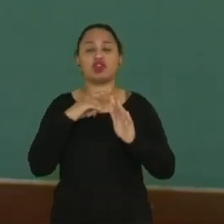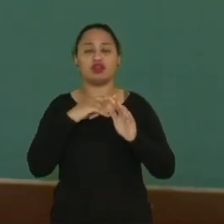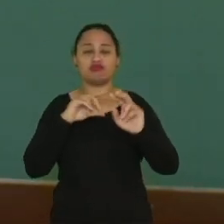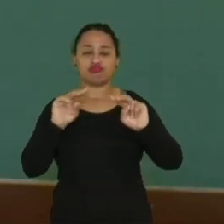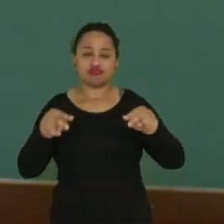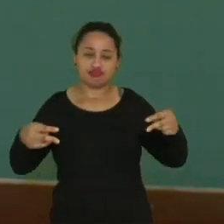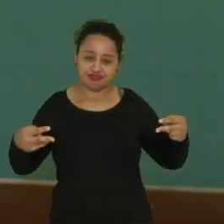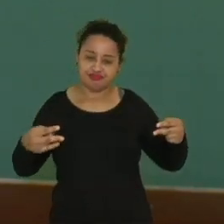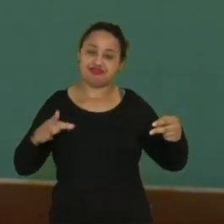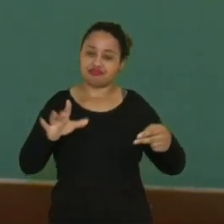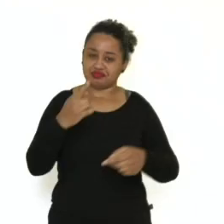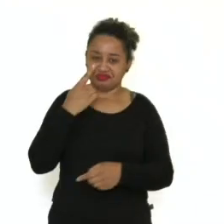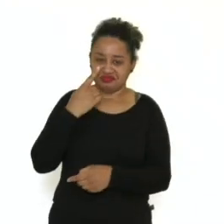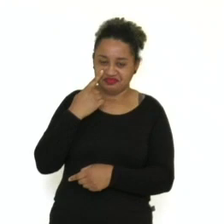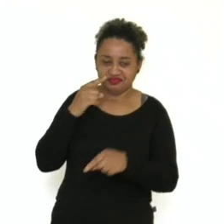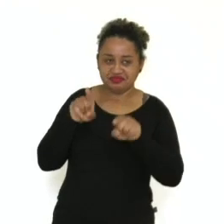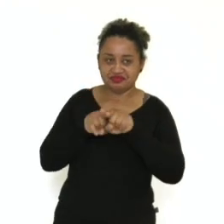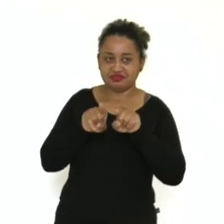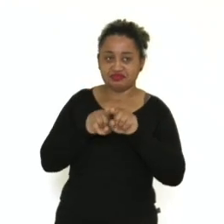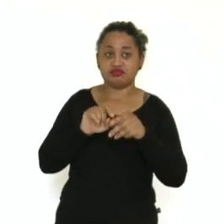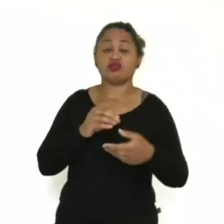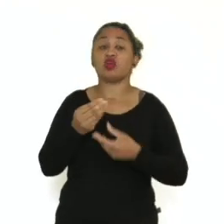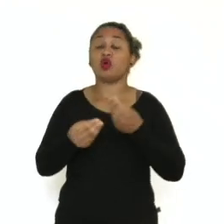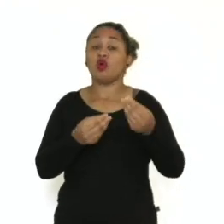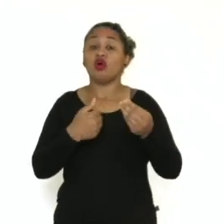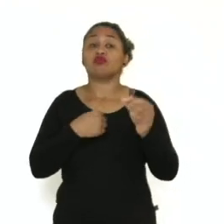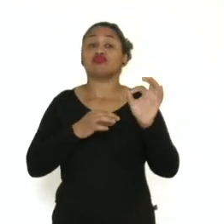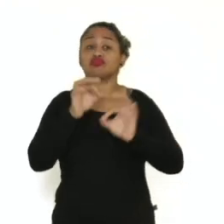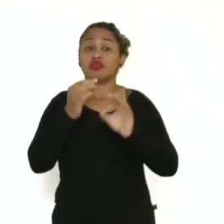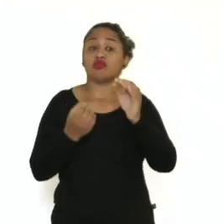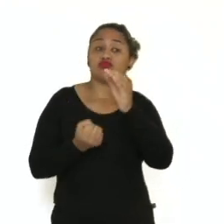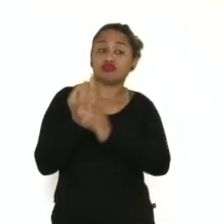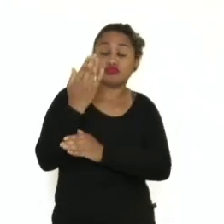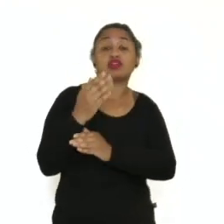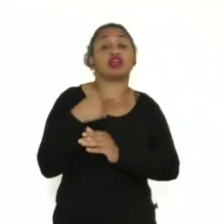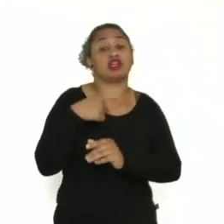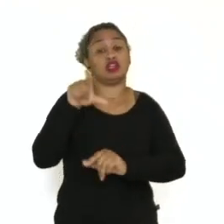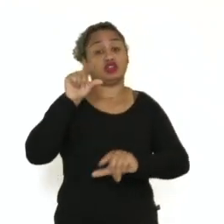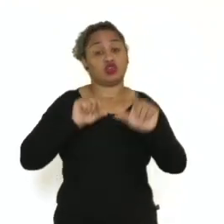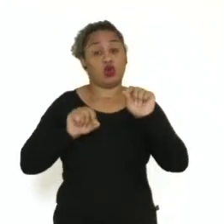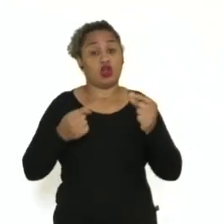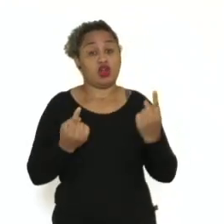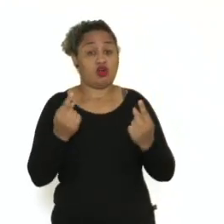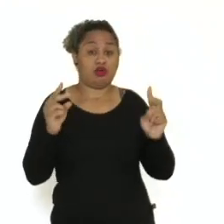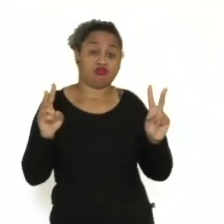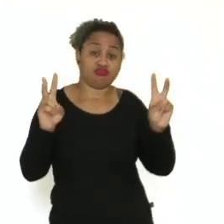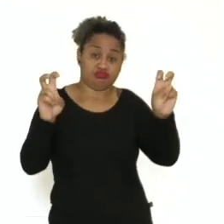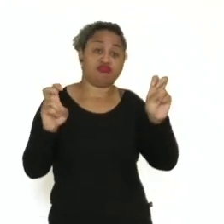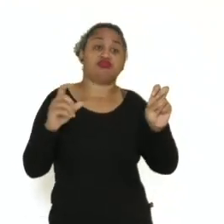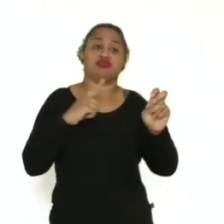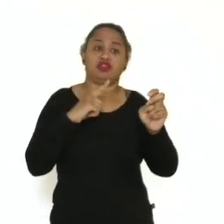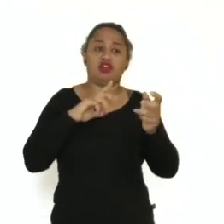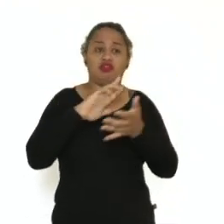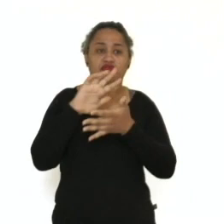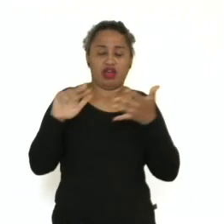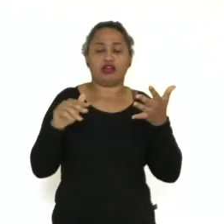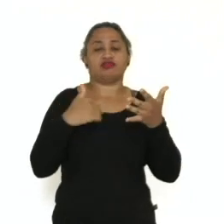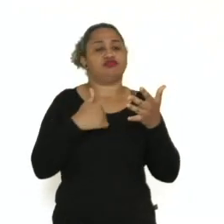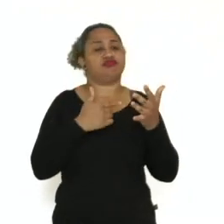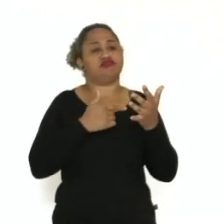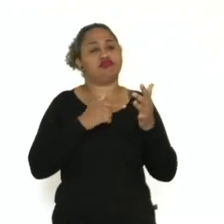Roteiro de produção. Depois de definido o tema, então, em fontes diversas, você